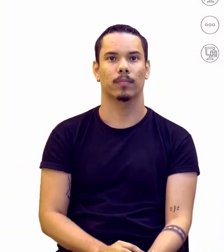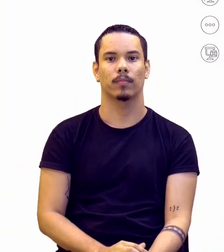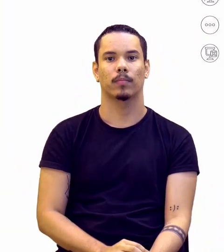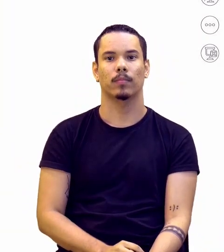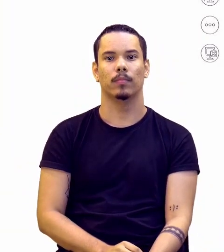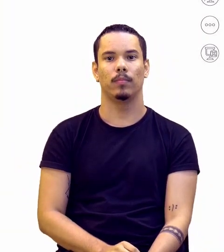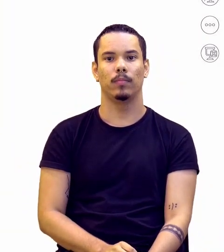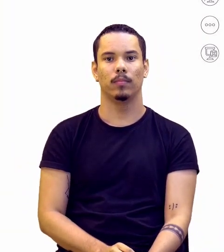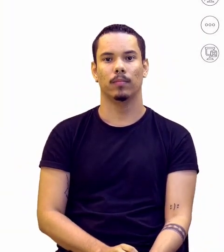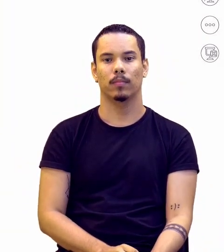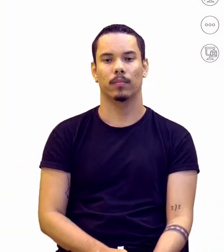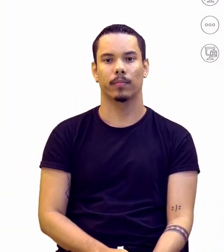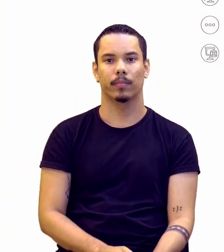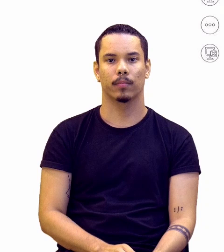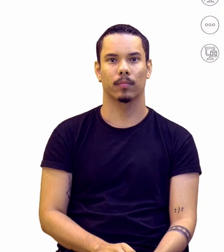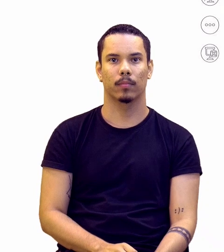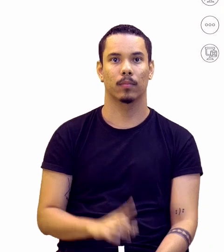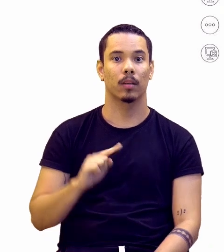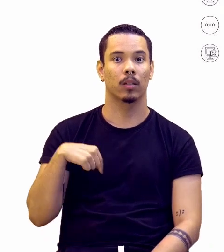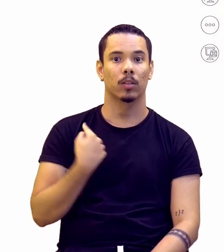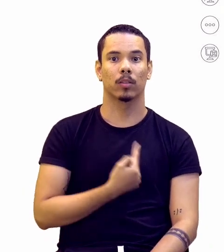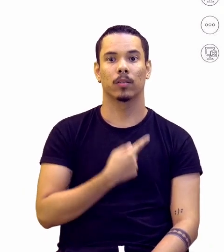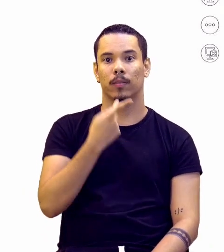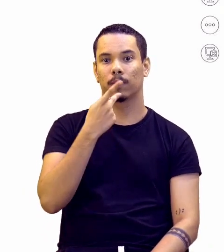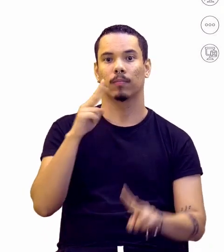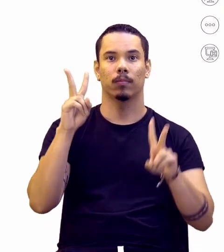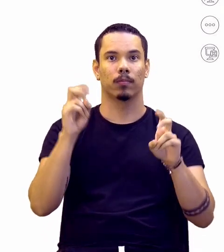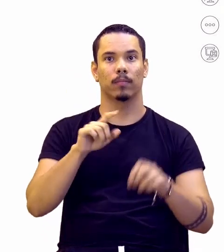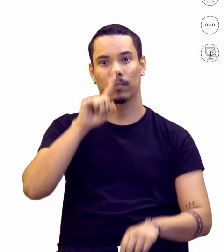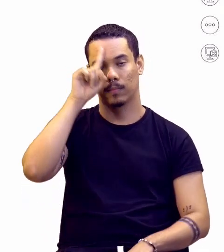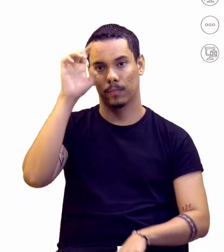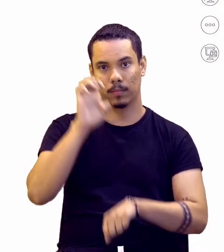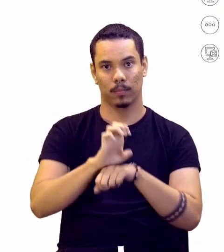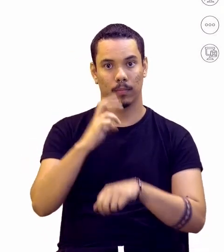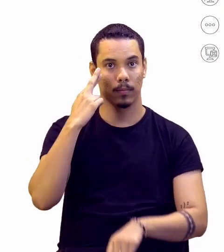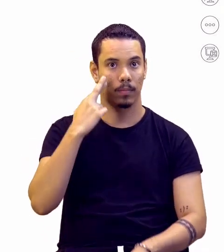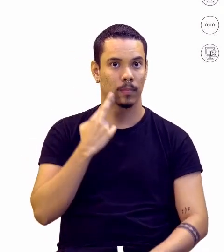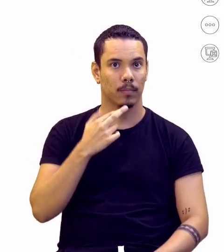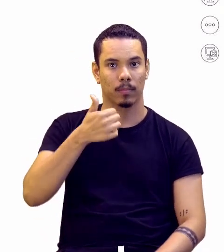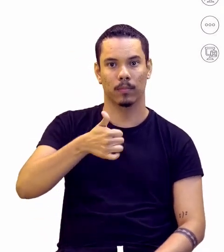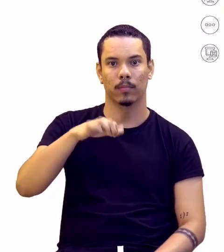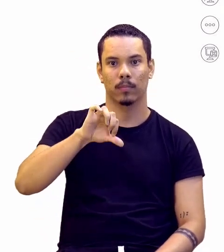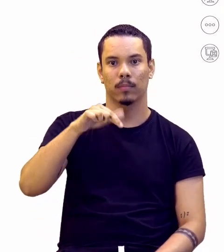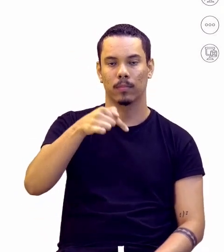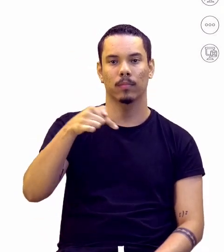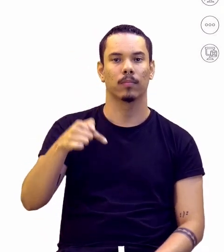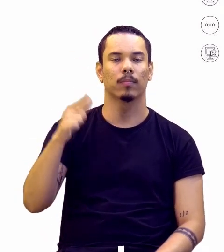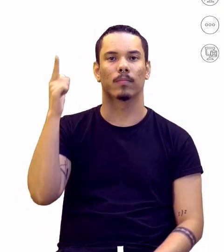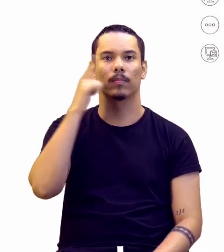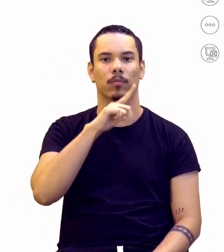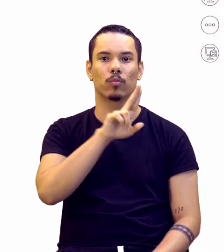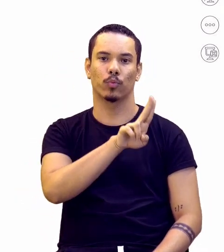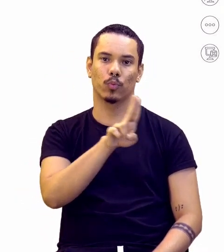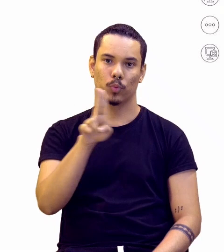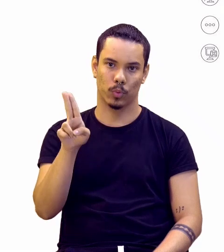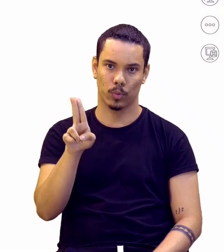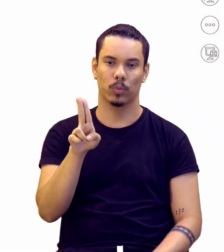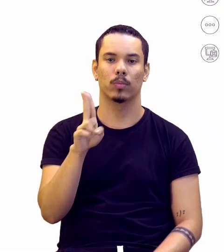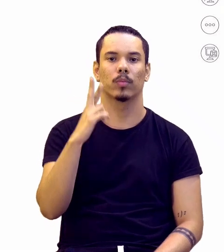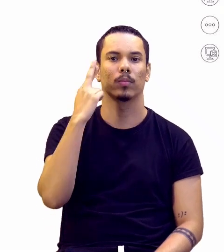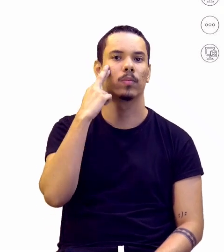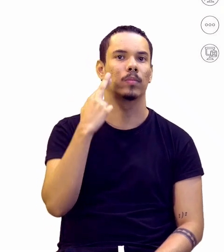aí sobre a criação do estado de Rondônia, que em 1977 ganhou essa denominação de